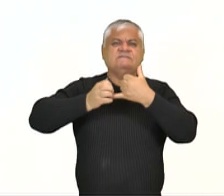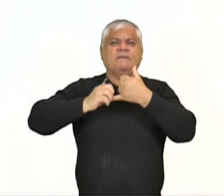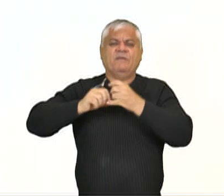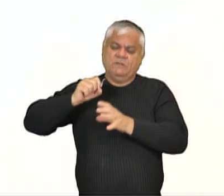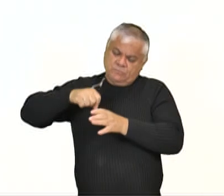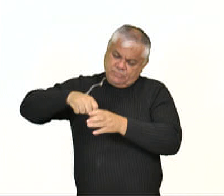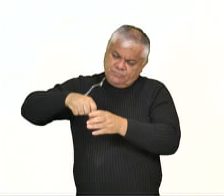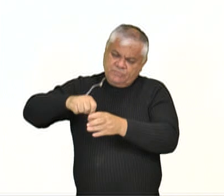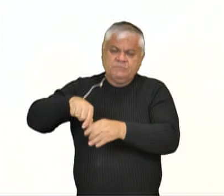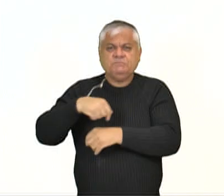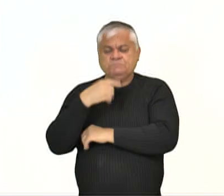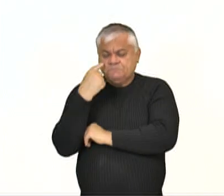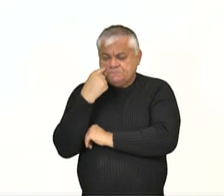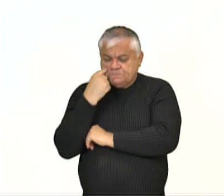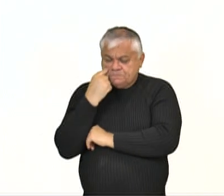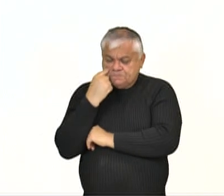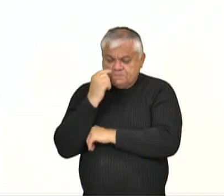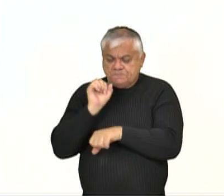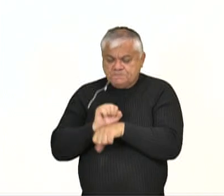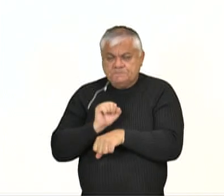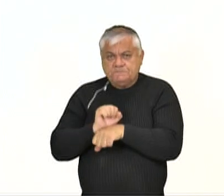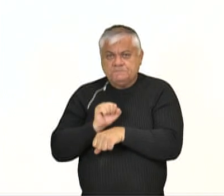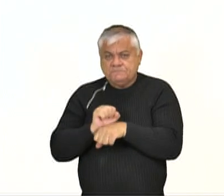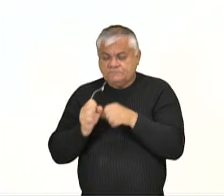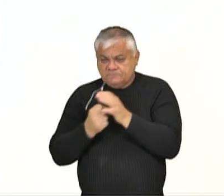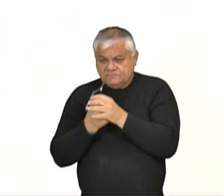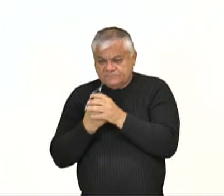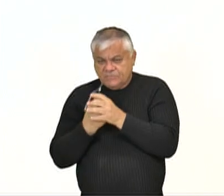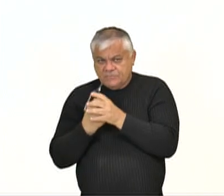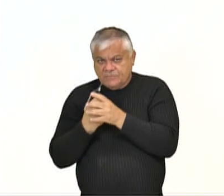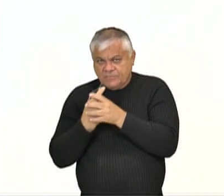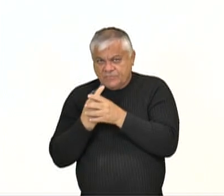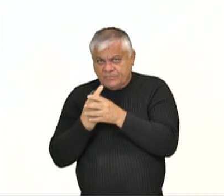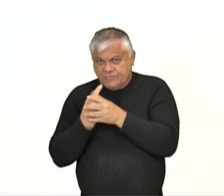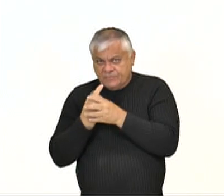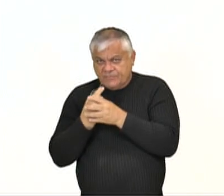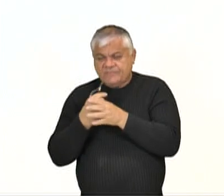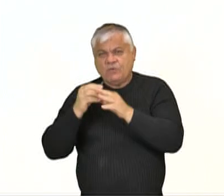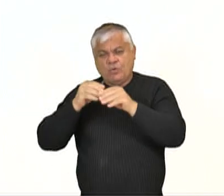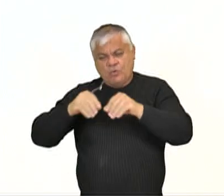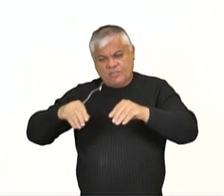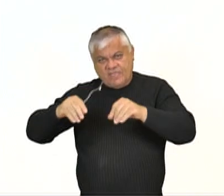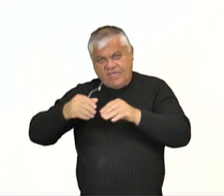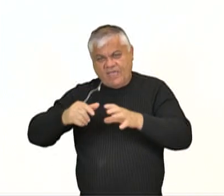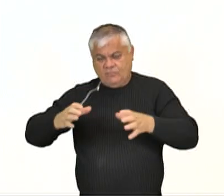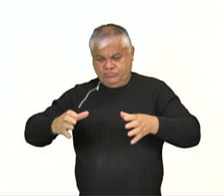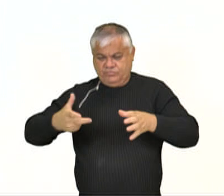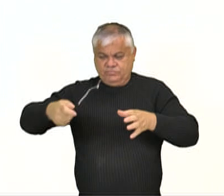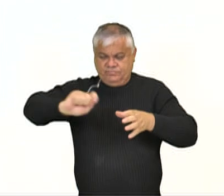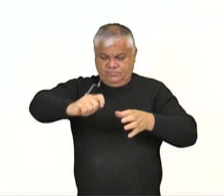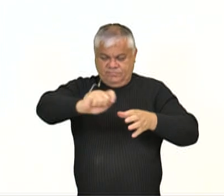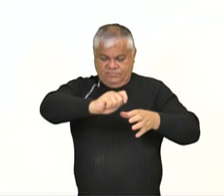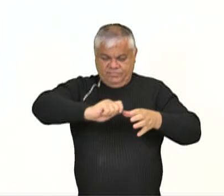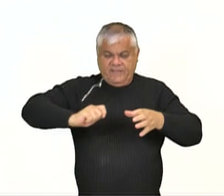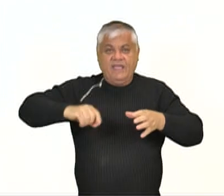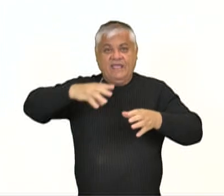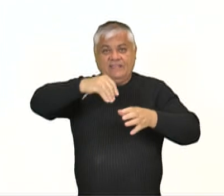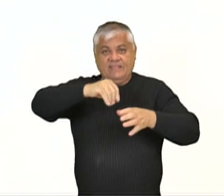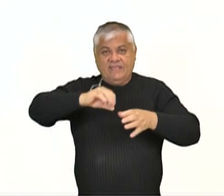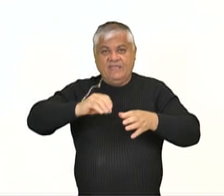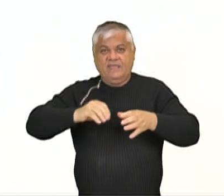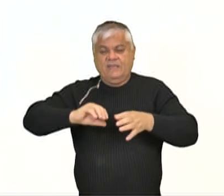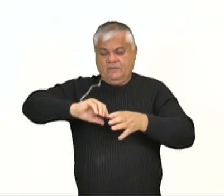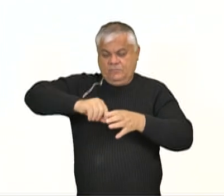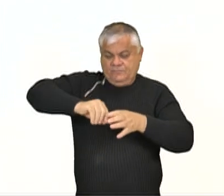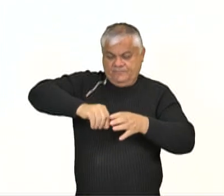e observar o crescimento da planta. Para isso, você colocou terra em um vaso e depois enterrou um